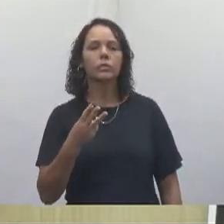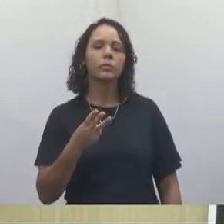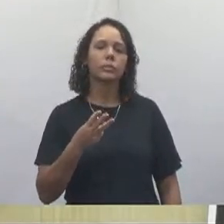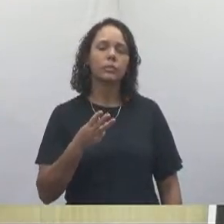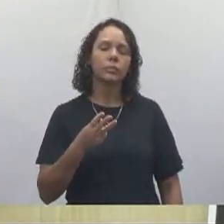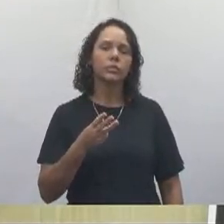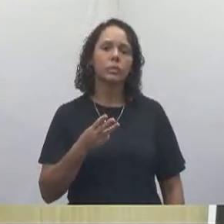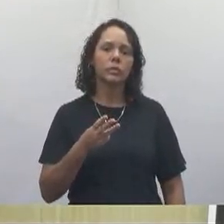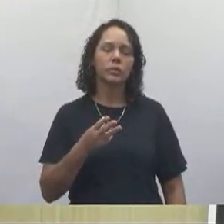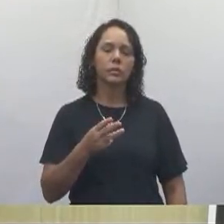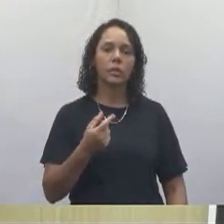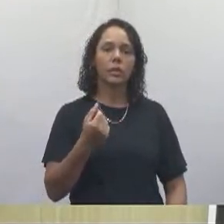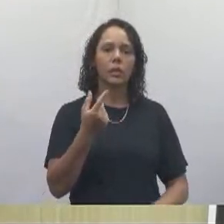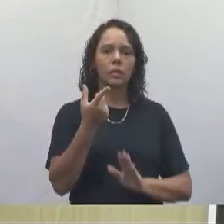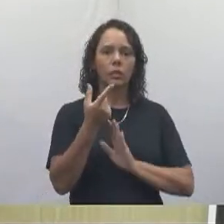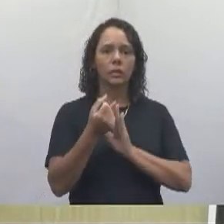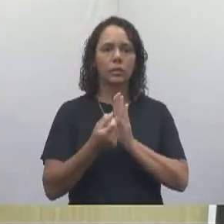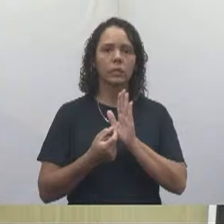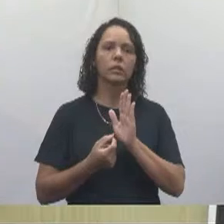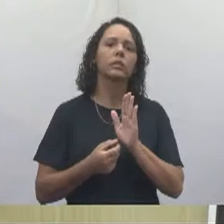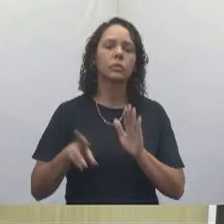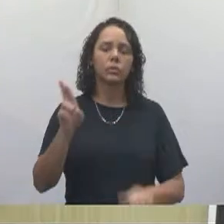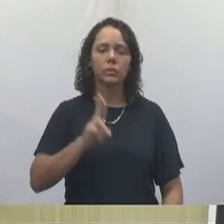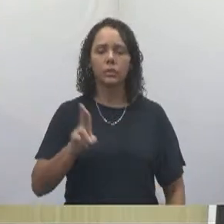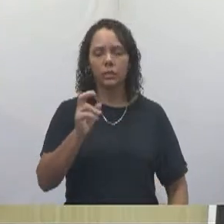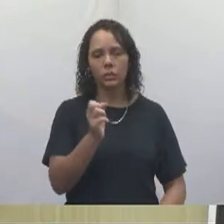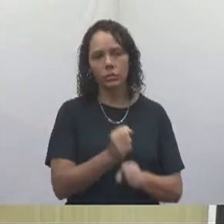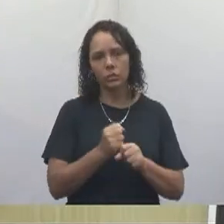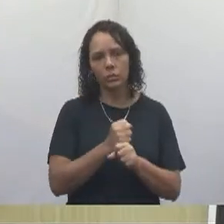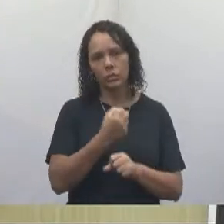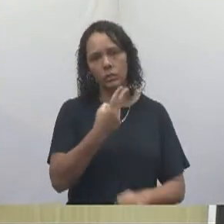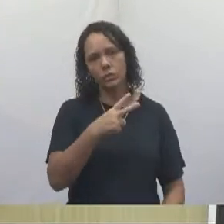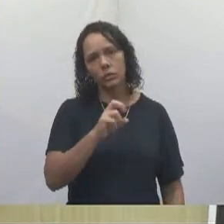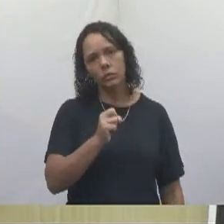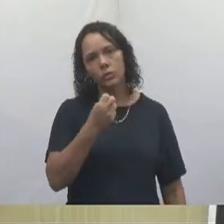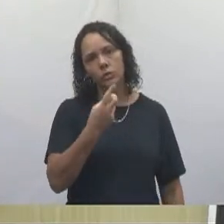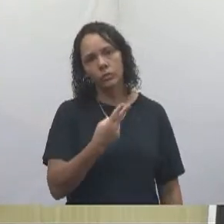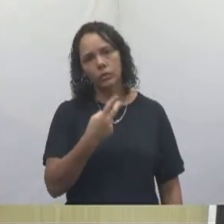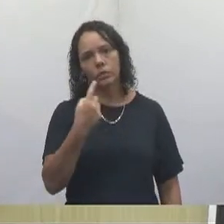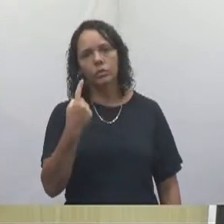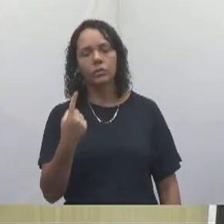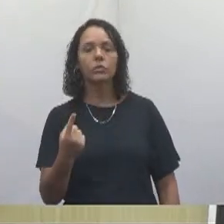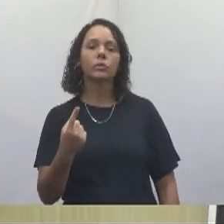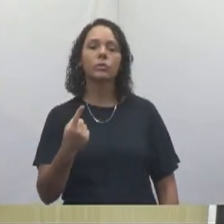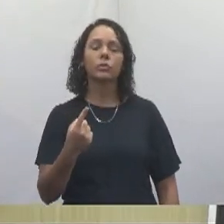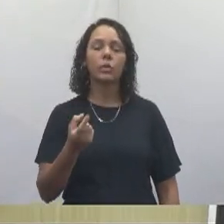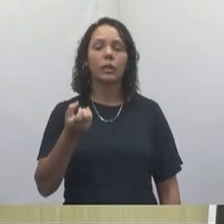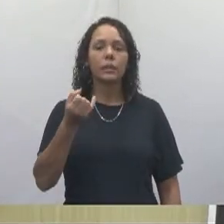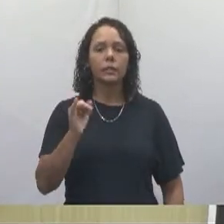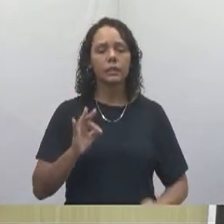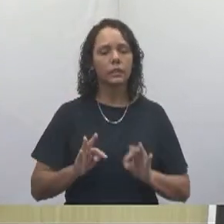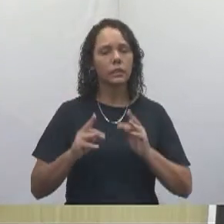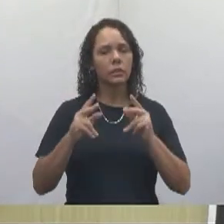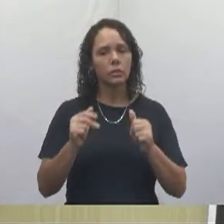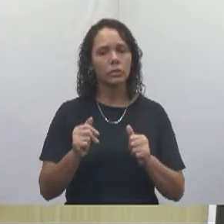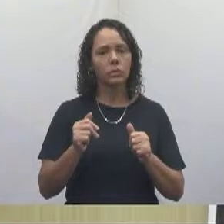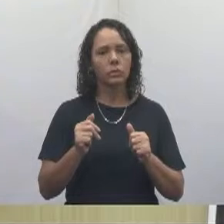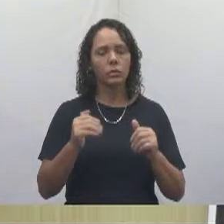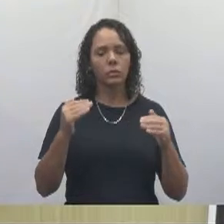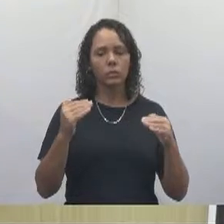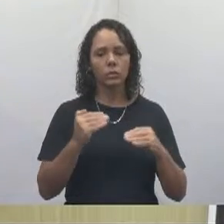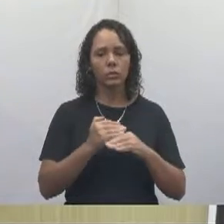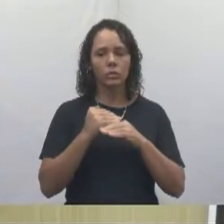de 2021 da Prefeitura Municipal de Jacareí, mediante apreciação do parecer prévio favorável do